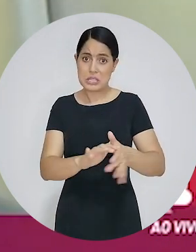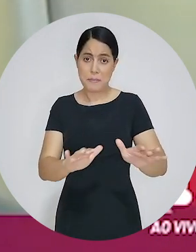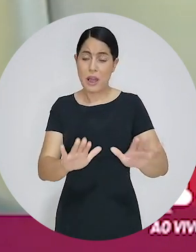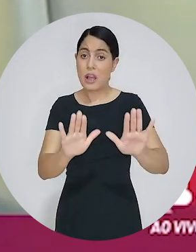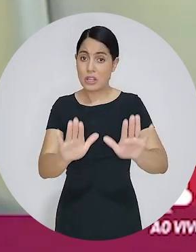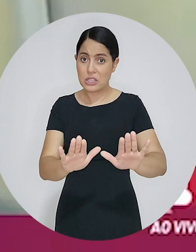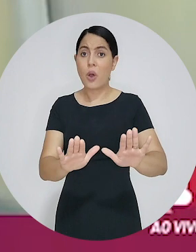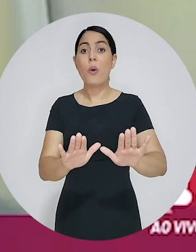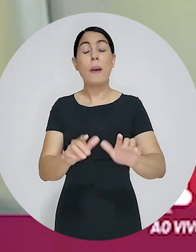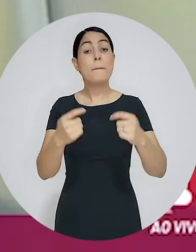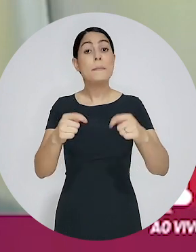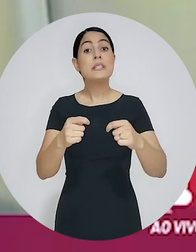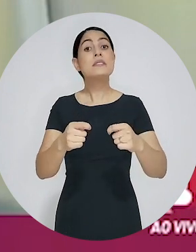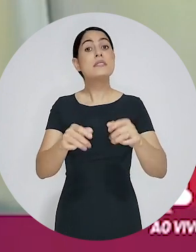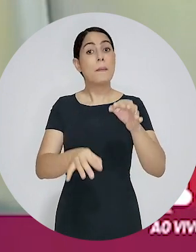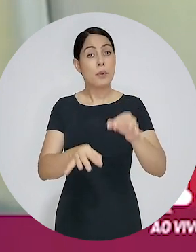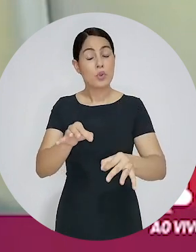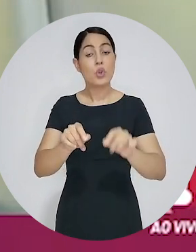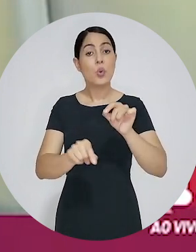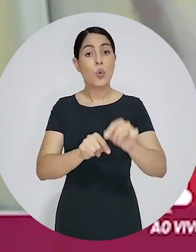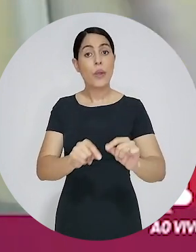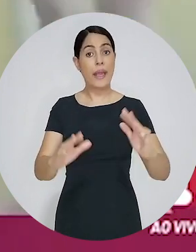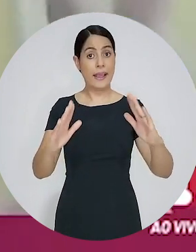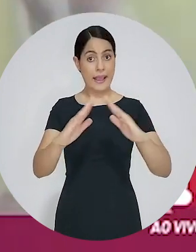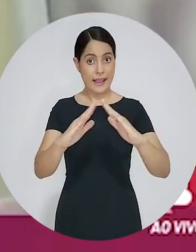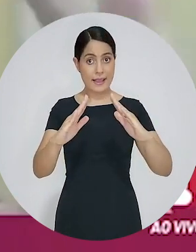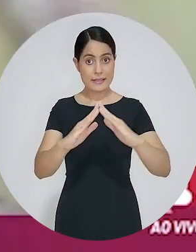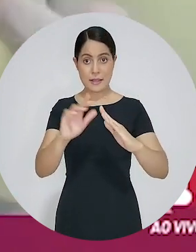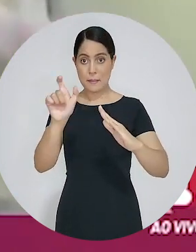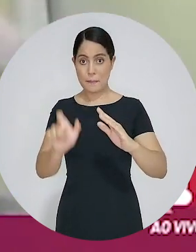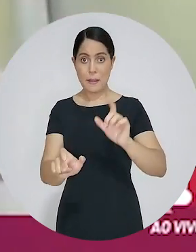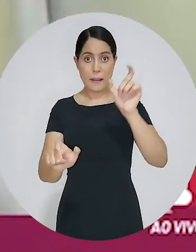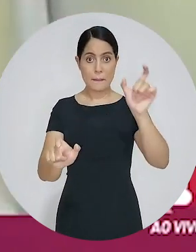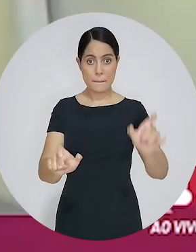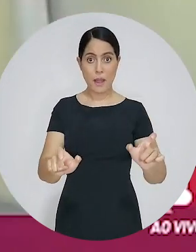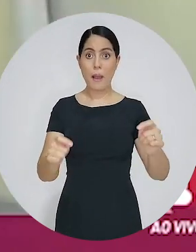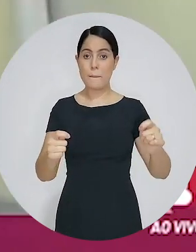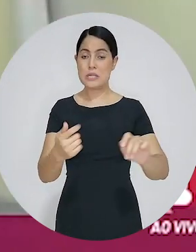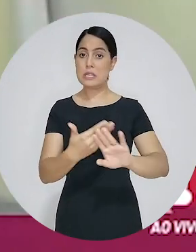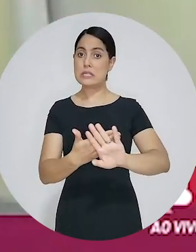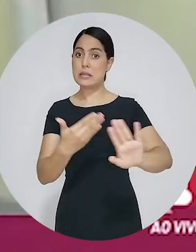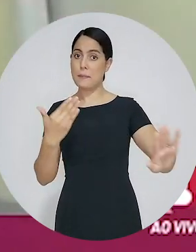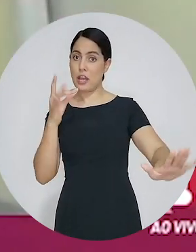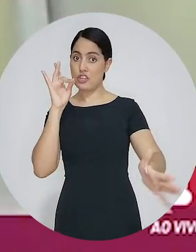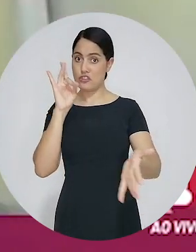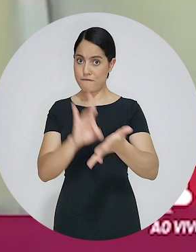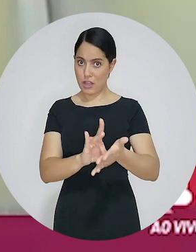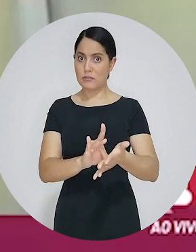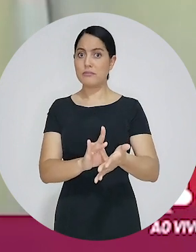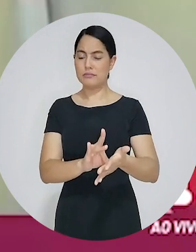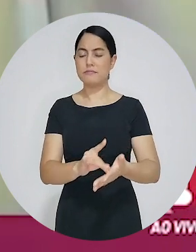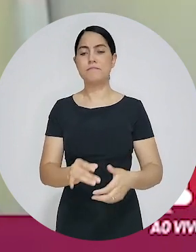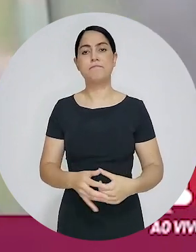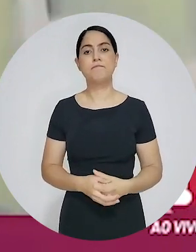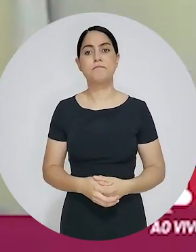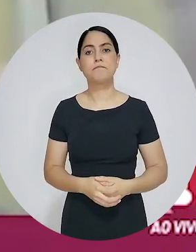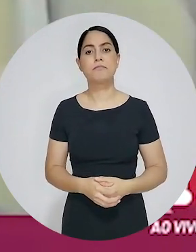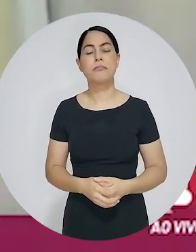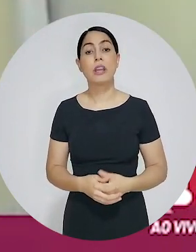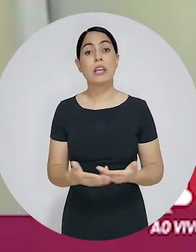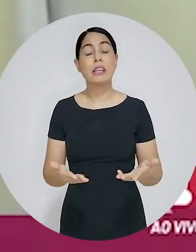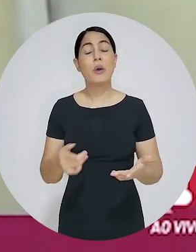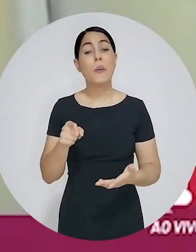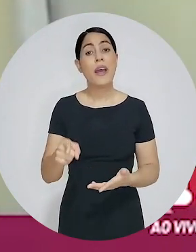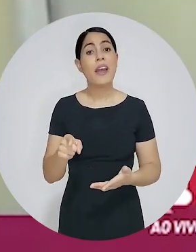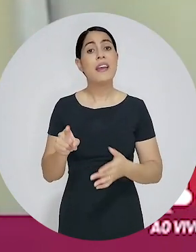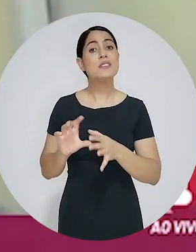a coabitação espacial, né? Ou seja, você não morar mais sob o mesmo teto do seu cônjuge, do seu companheiro, né? É essa a